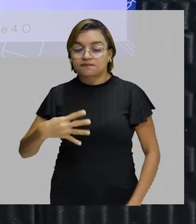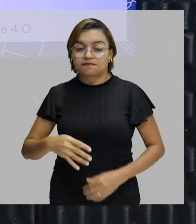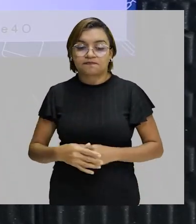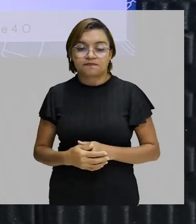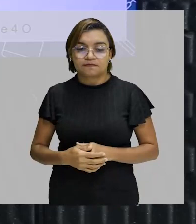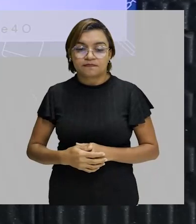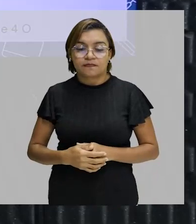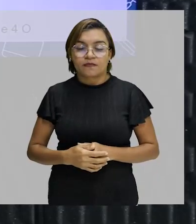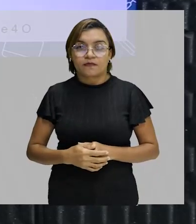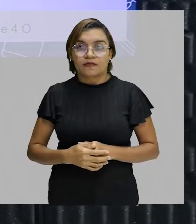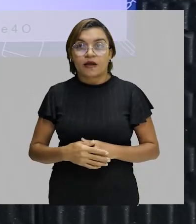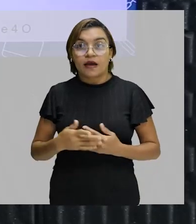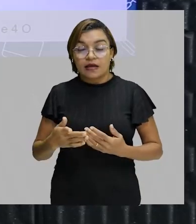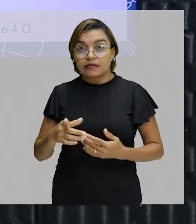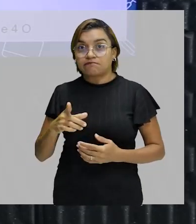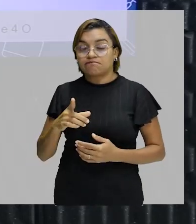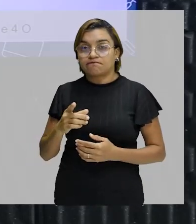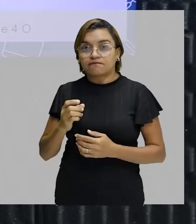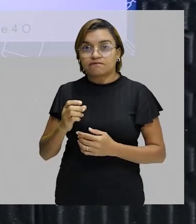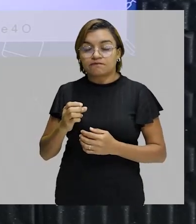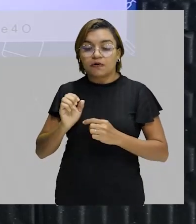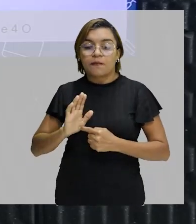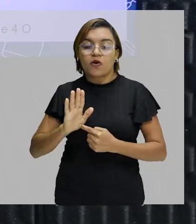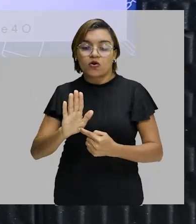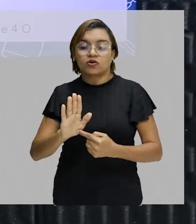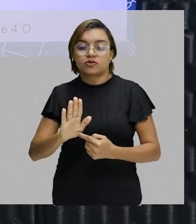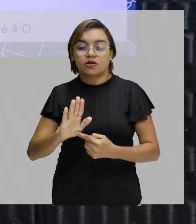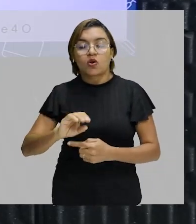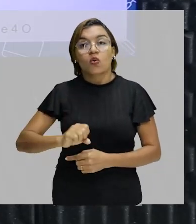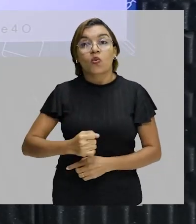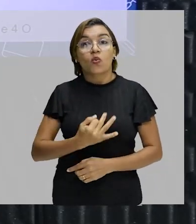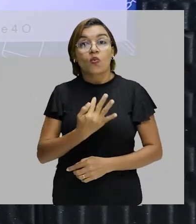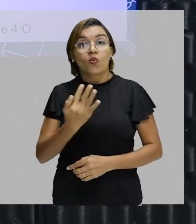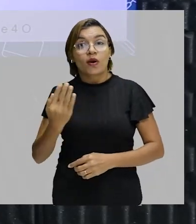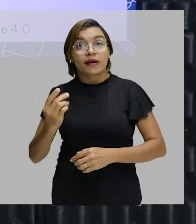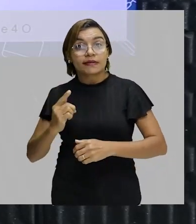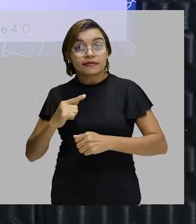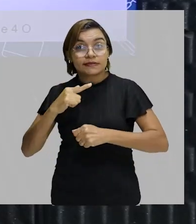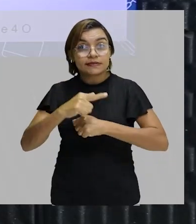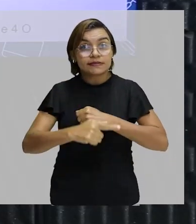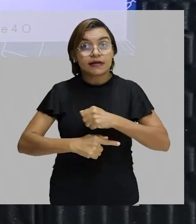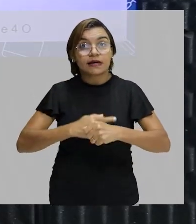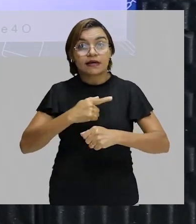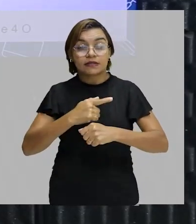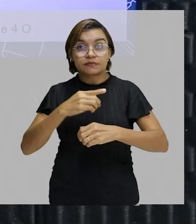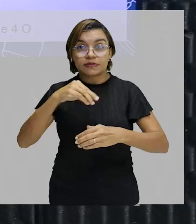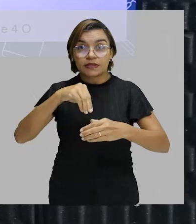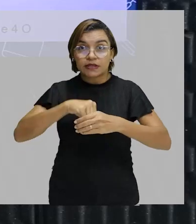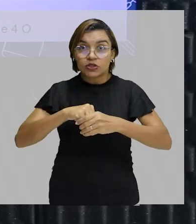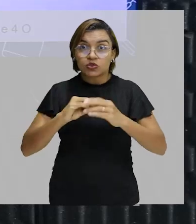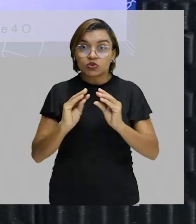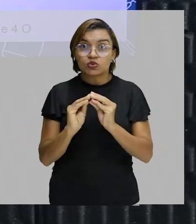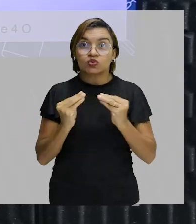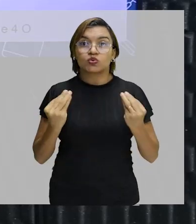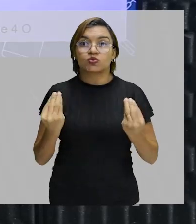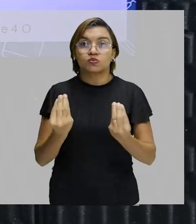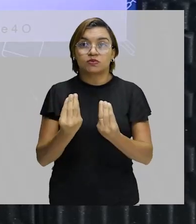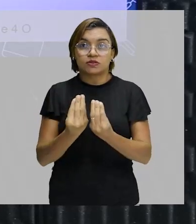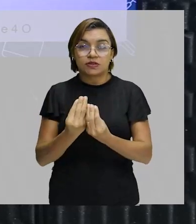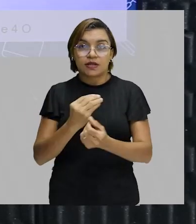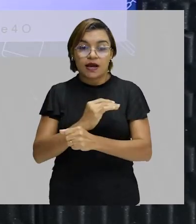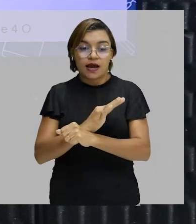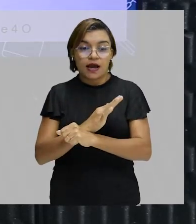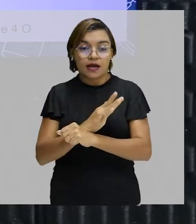o H3PO4 me diz quais átomos compõem a substância ácido